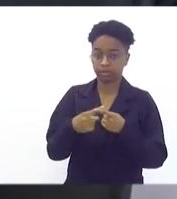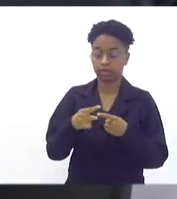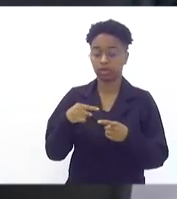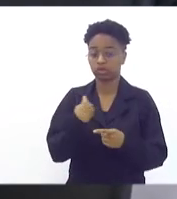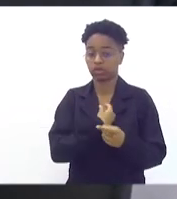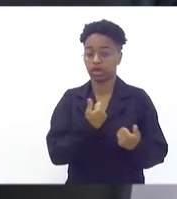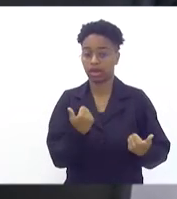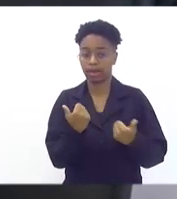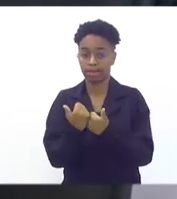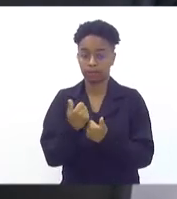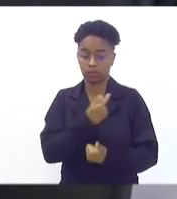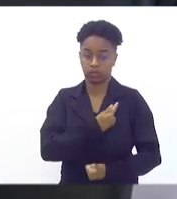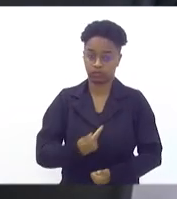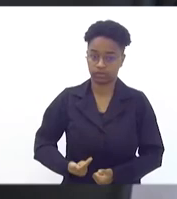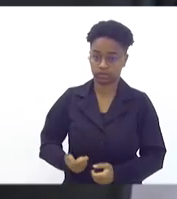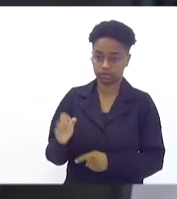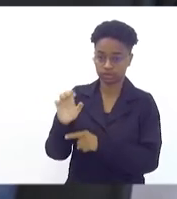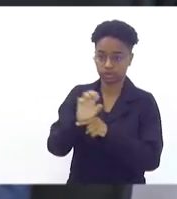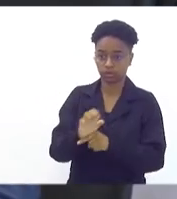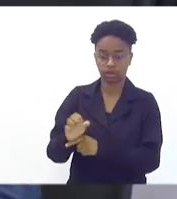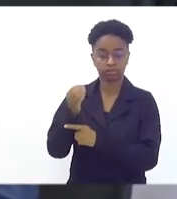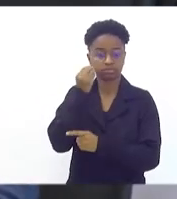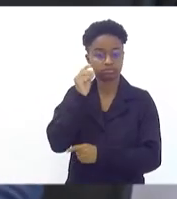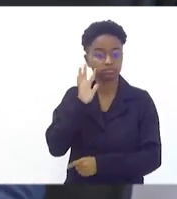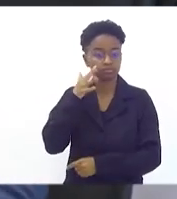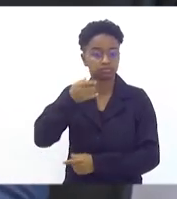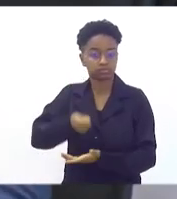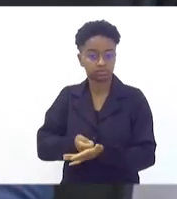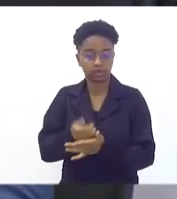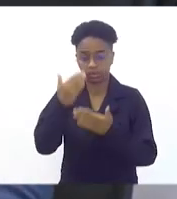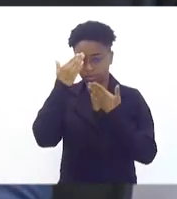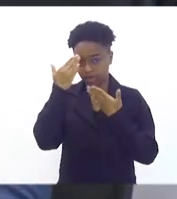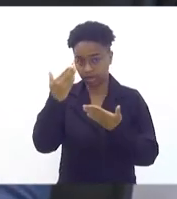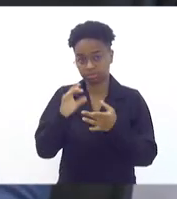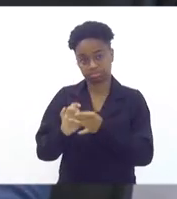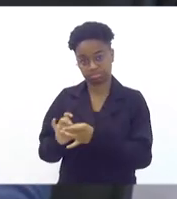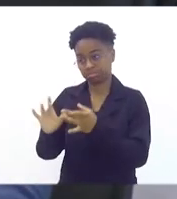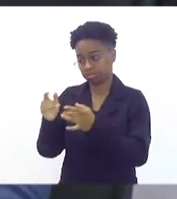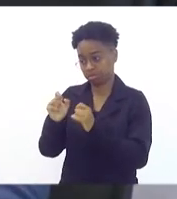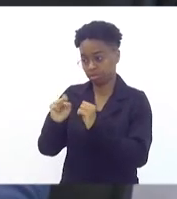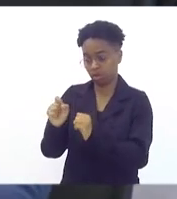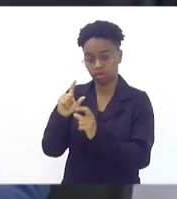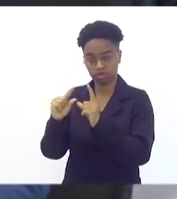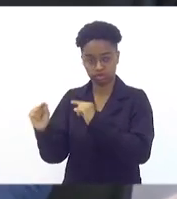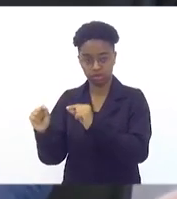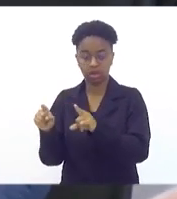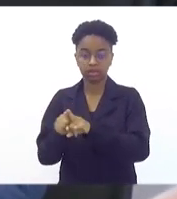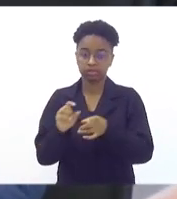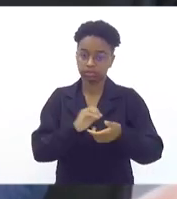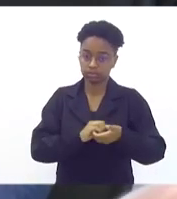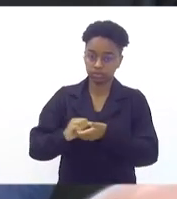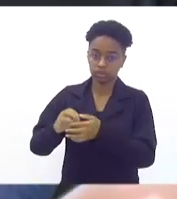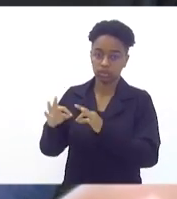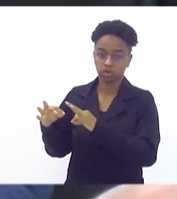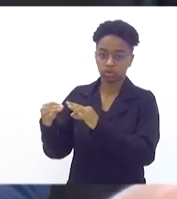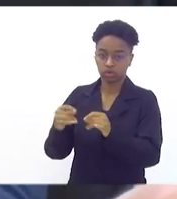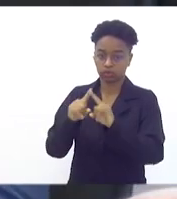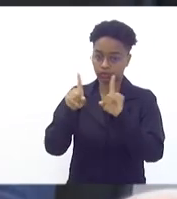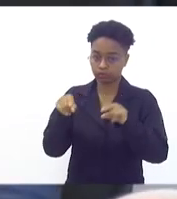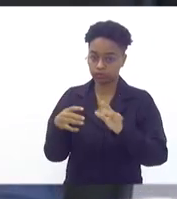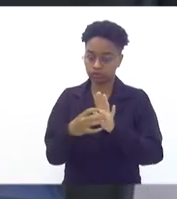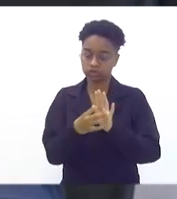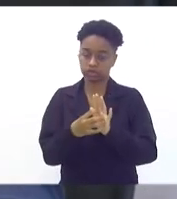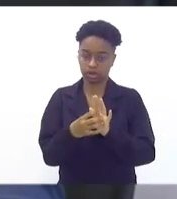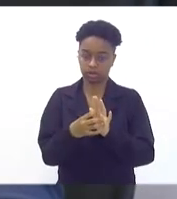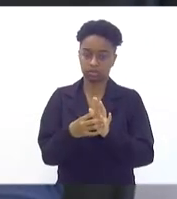todo o subsídio ao governo do estado pra tomada de decisões então obrigado e dispensar todos os servidores cumprimentando aqui os gestores as câmaras técnicas e todos